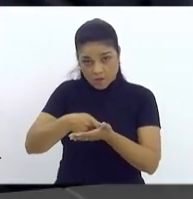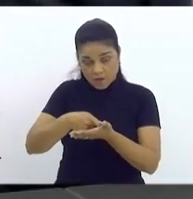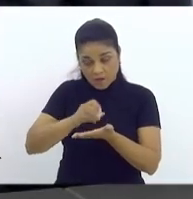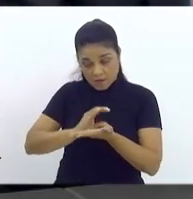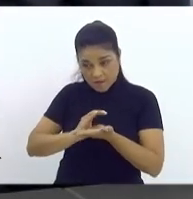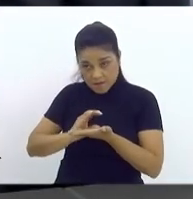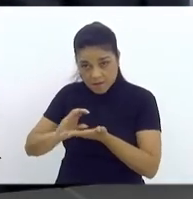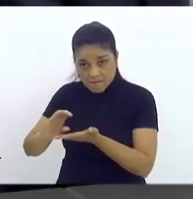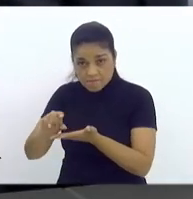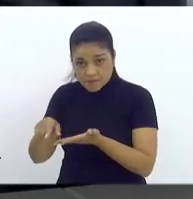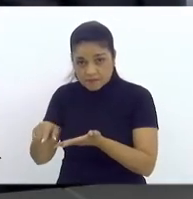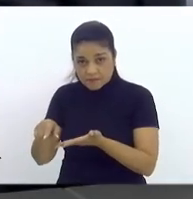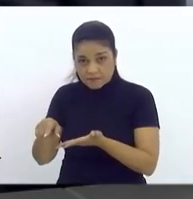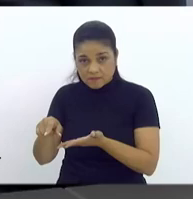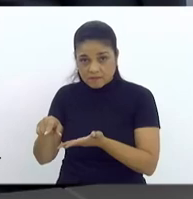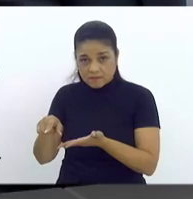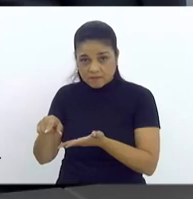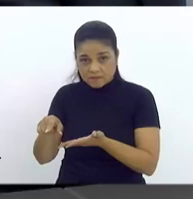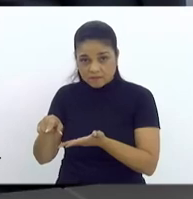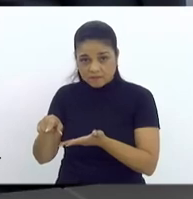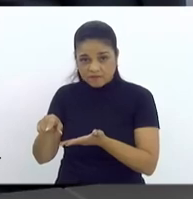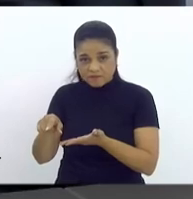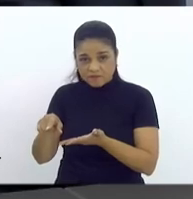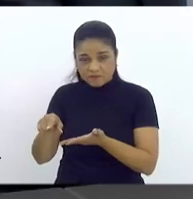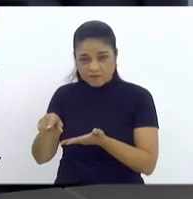imediatamente e